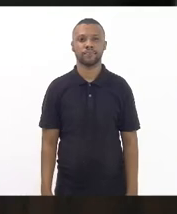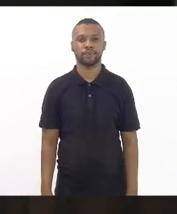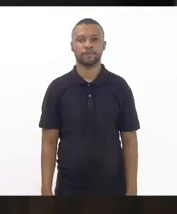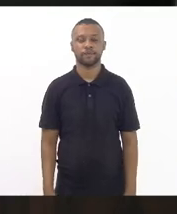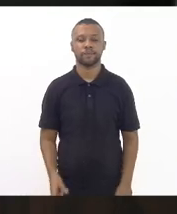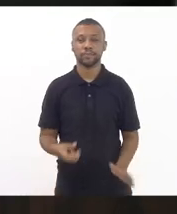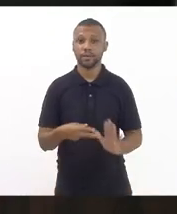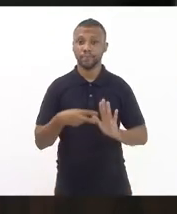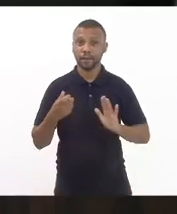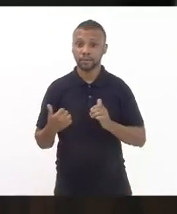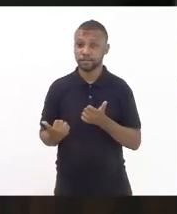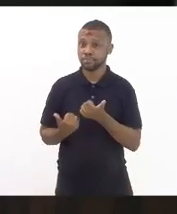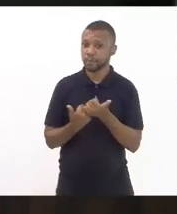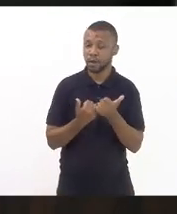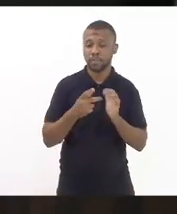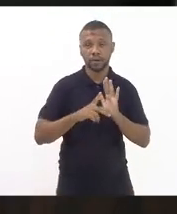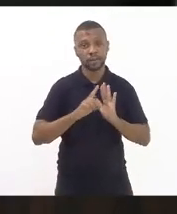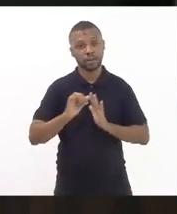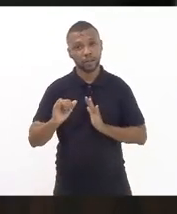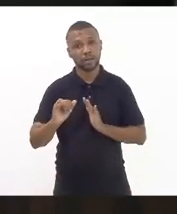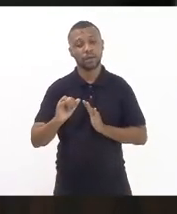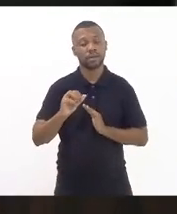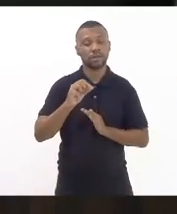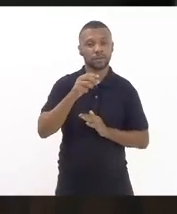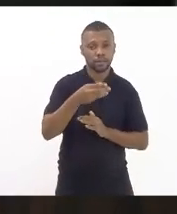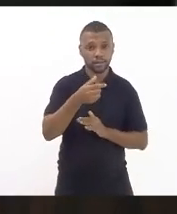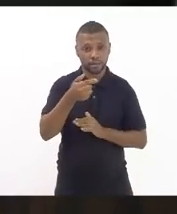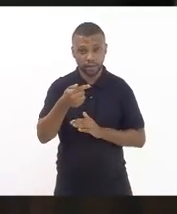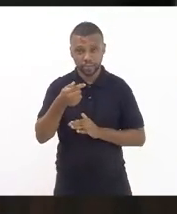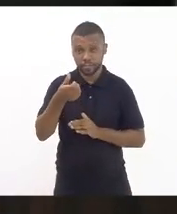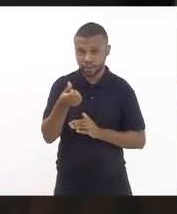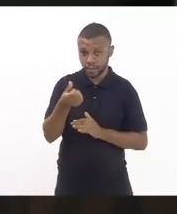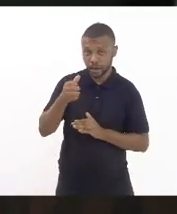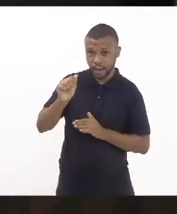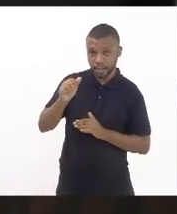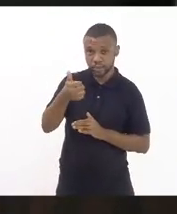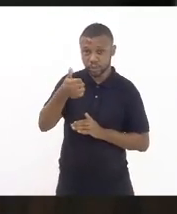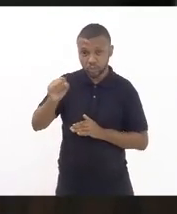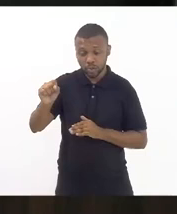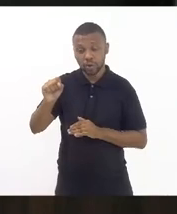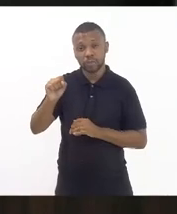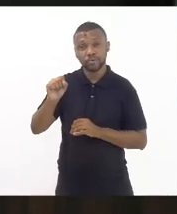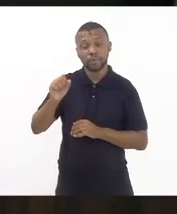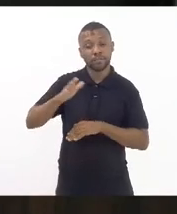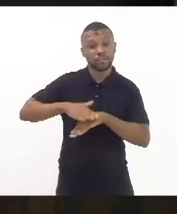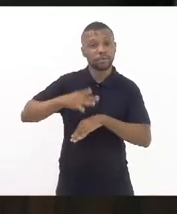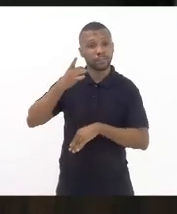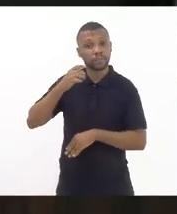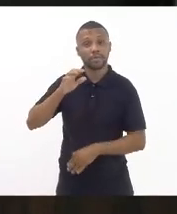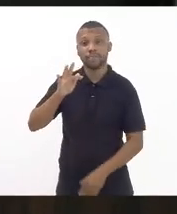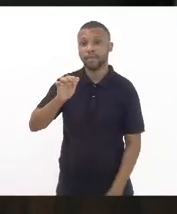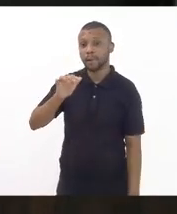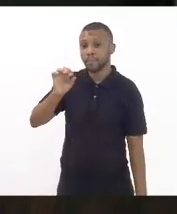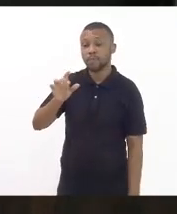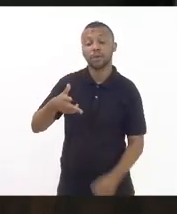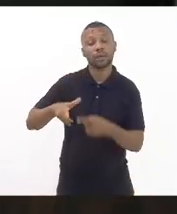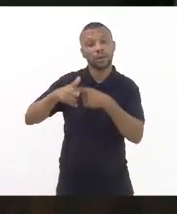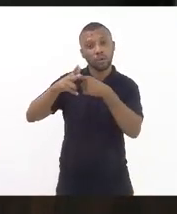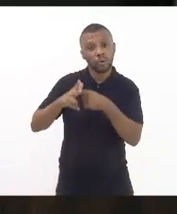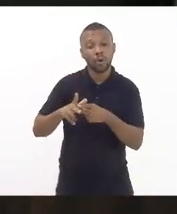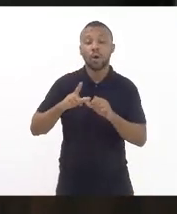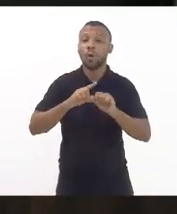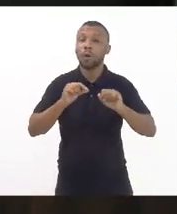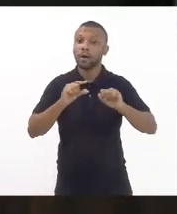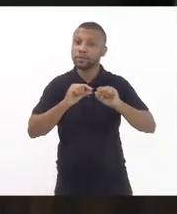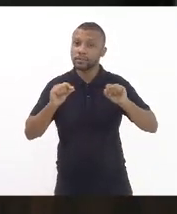Veto total aposto ao projeto de lei 3768-A de 18, de autoria do deputado Fábio Silva, que regulamenta o artigo 230, inciso